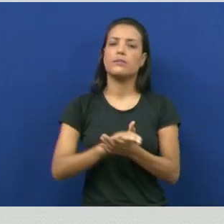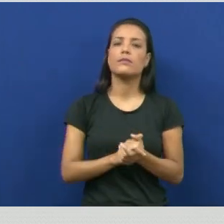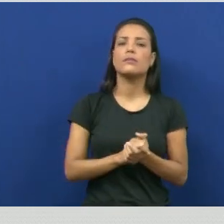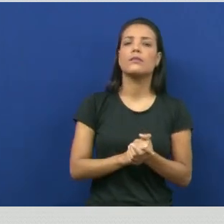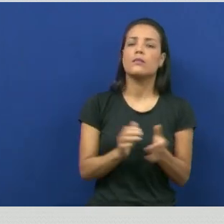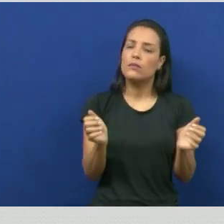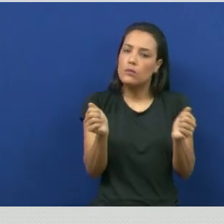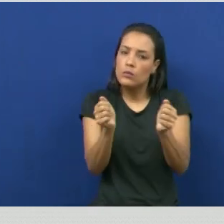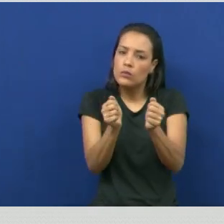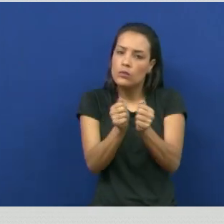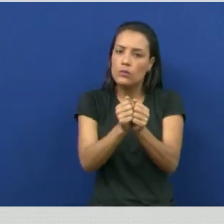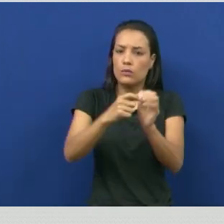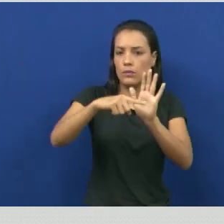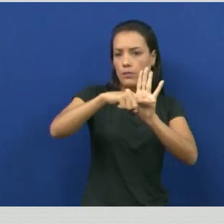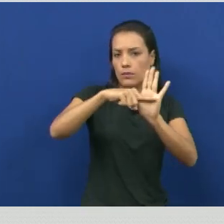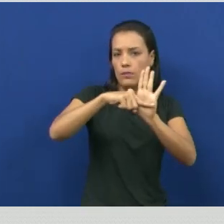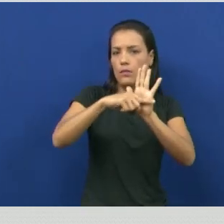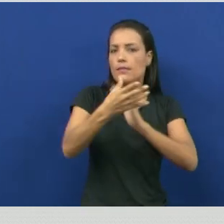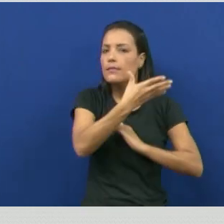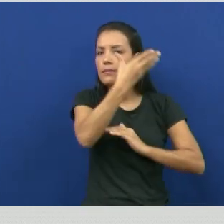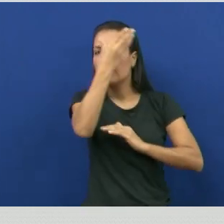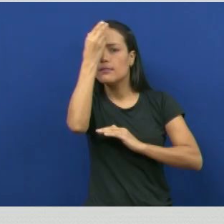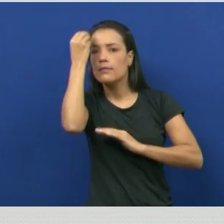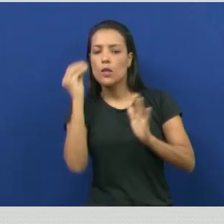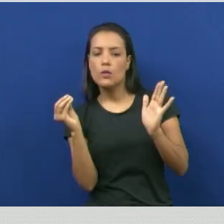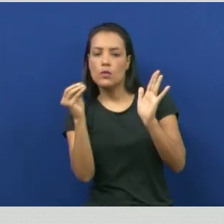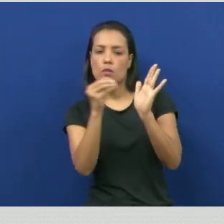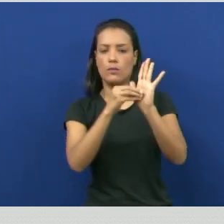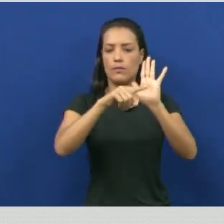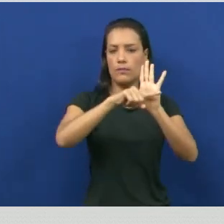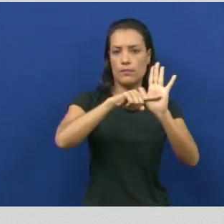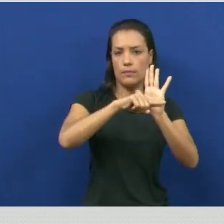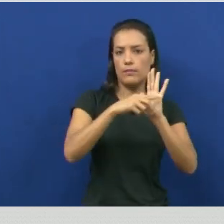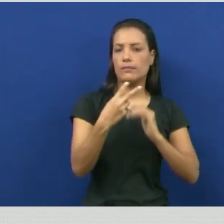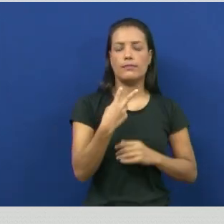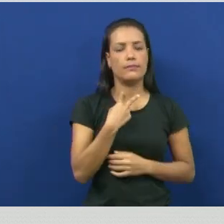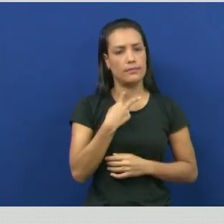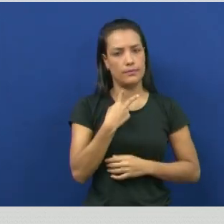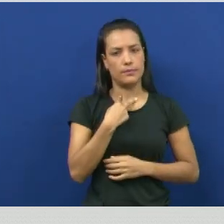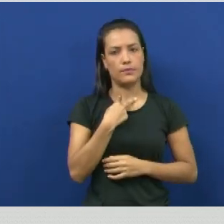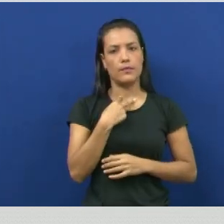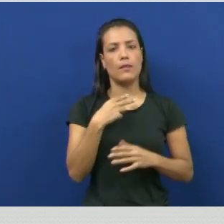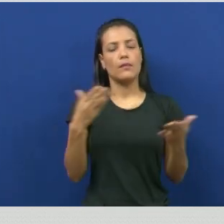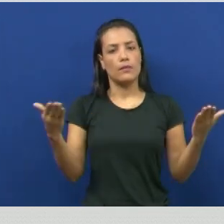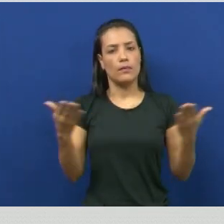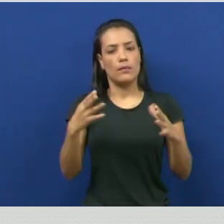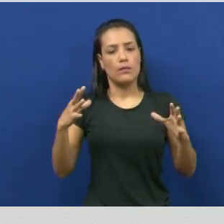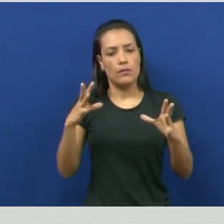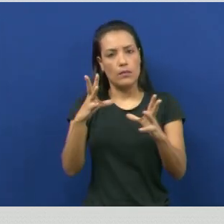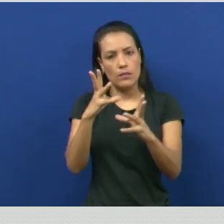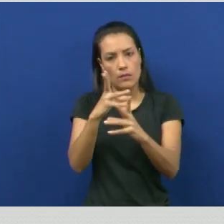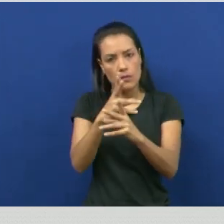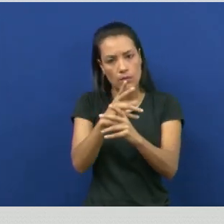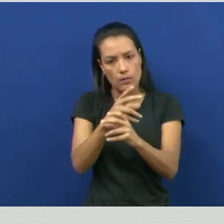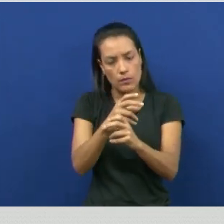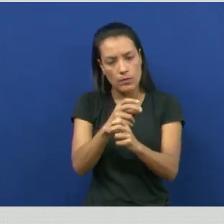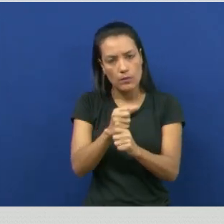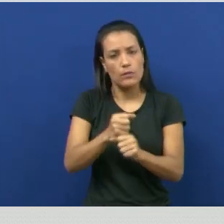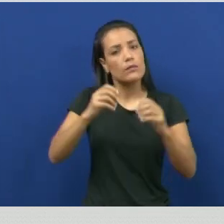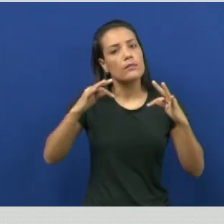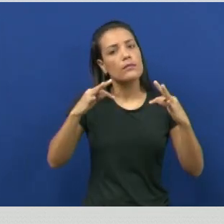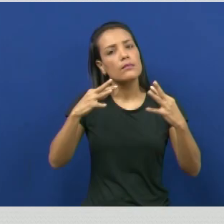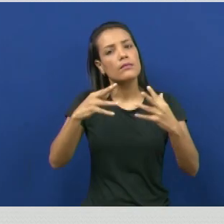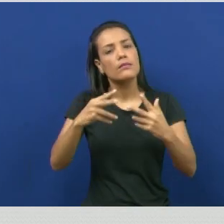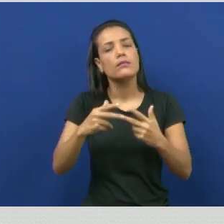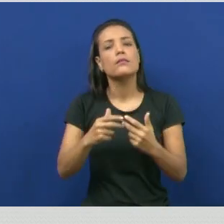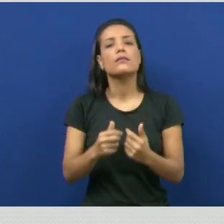então eu não posso esquecer de colocar o sinal. E vou somar isso tudo, né? Então vai ficar menos 4, mais menos 4,